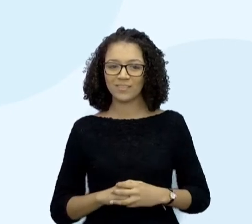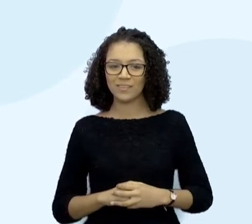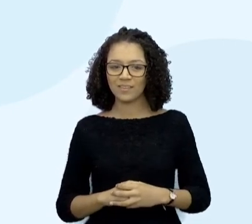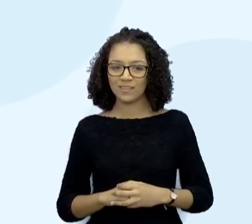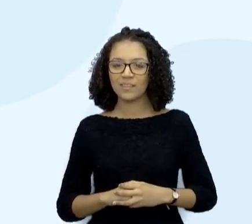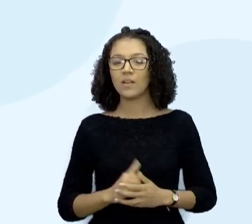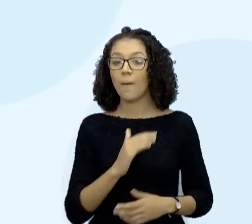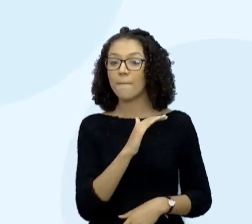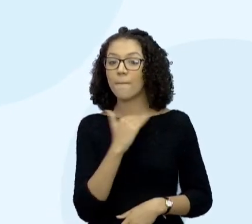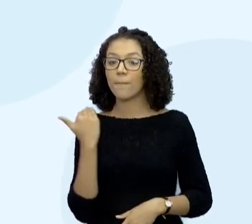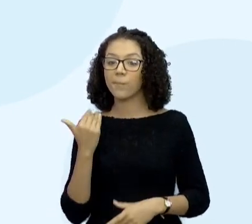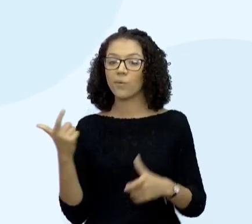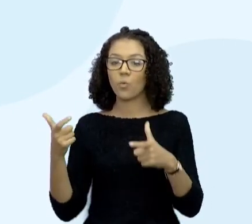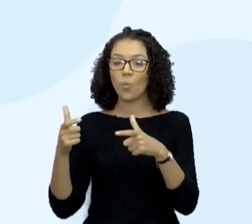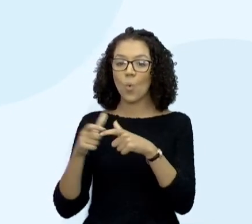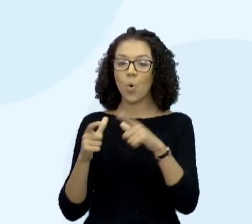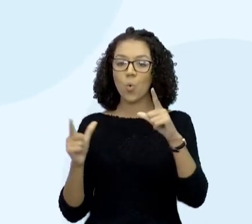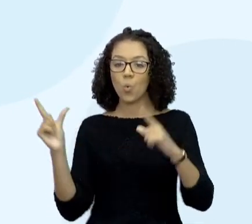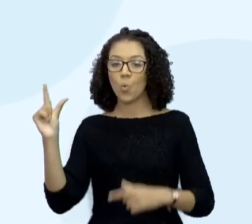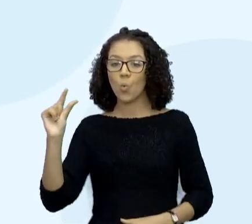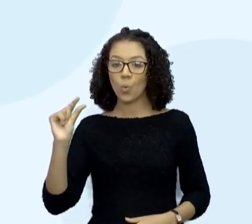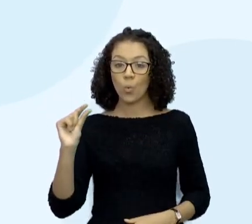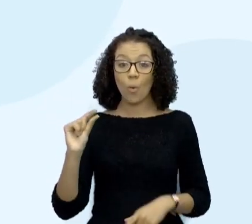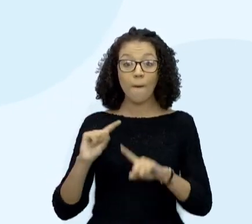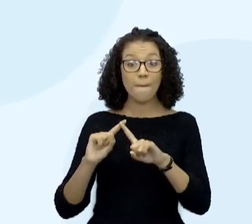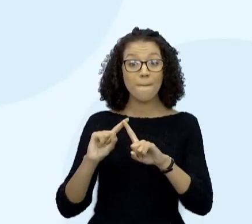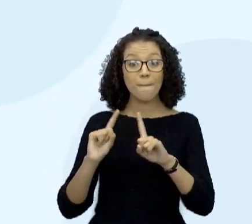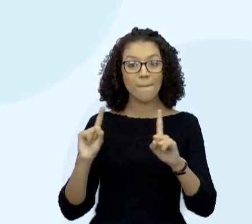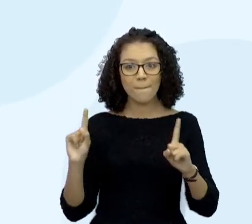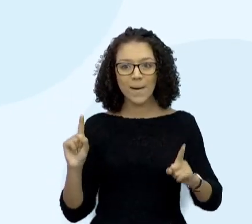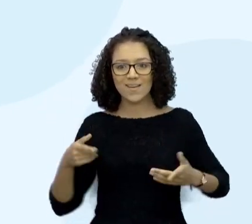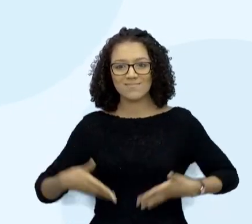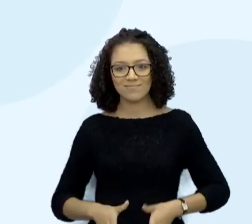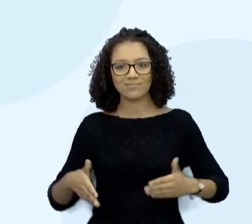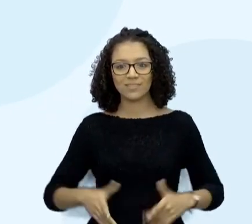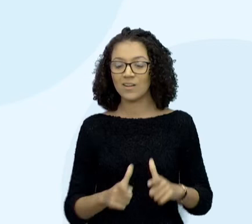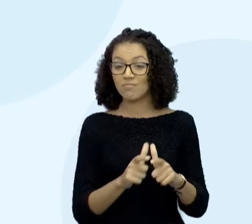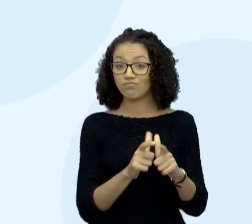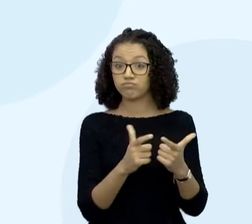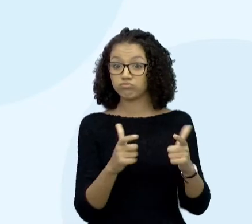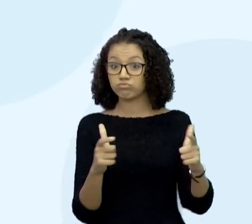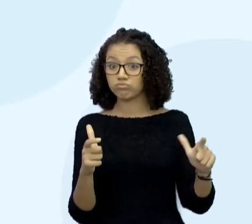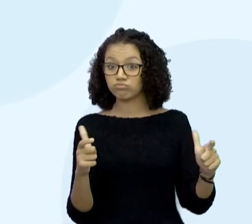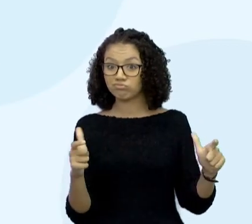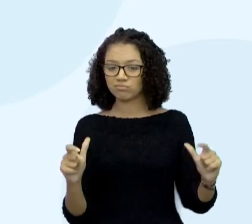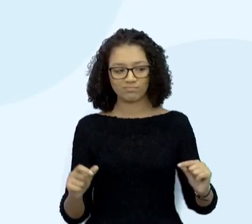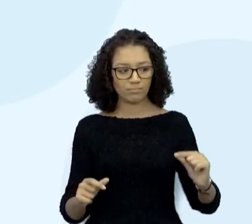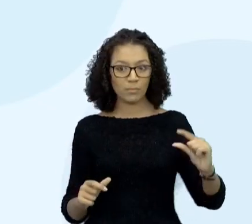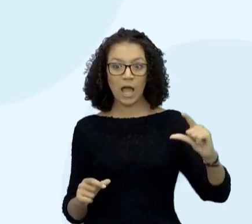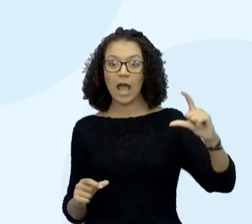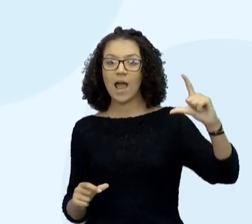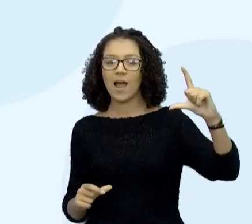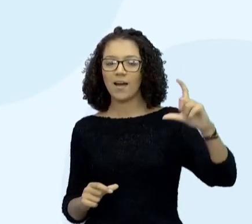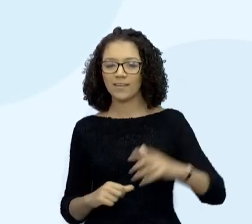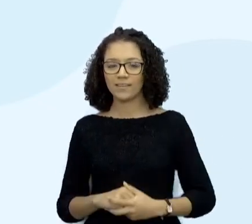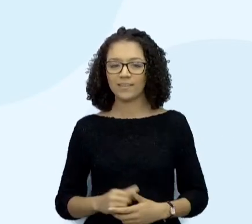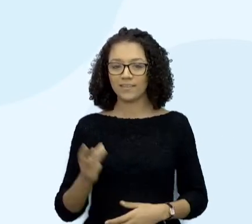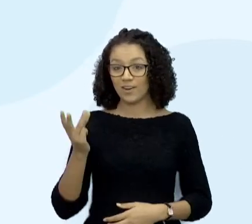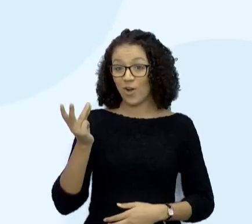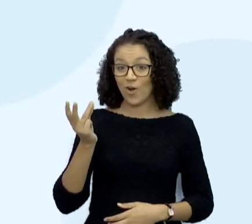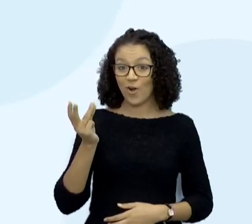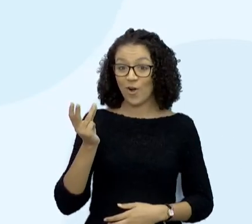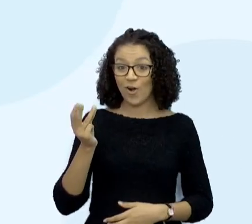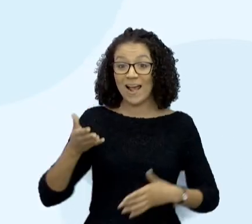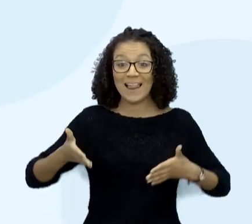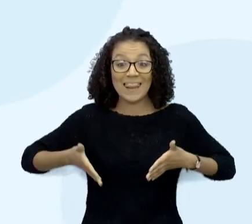de mortalidade. Já numa pirâmide rejuvenescida, que é a terceira fase que a gente fala, queda de